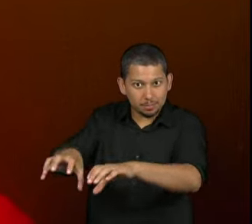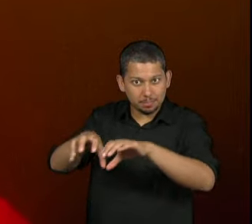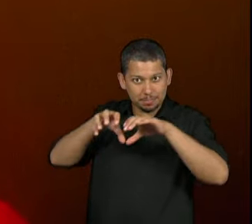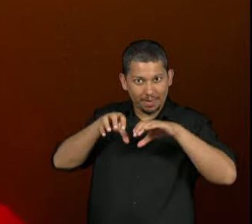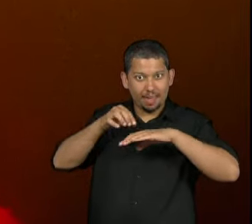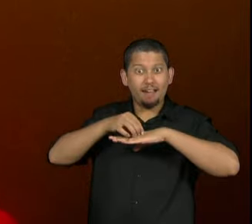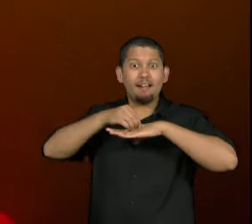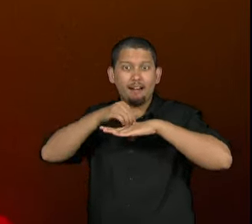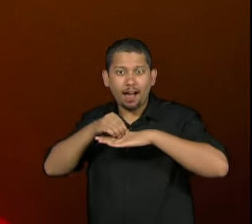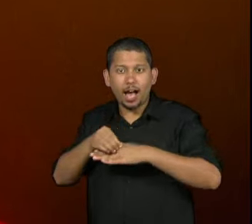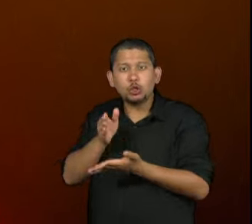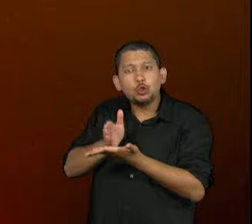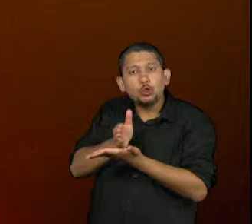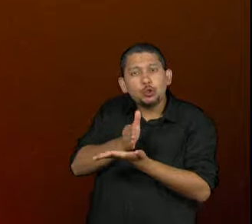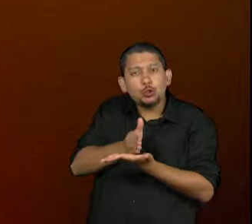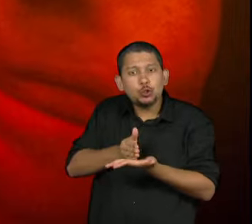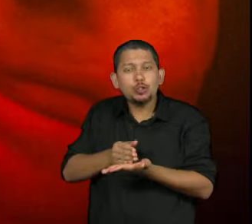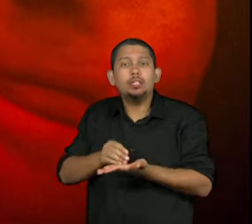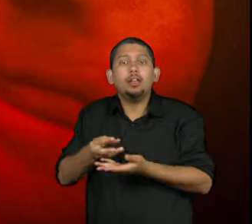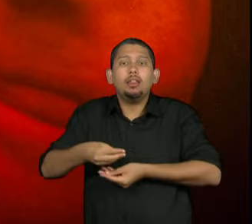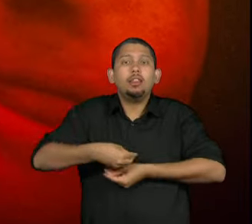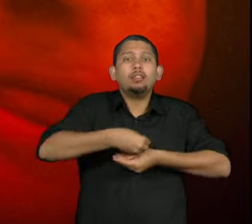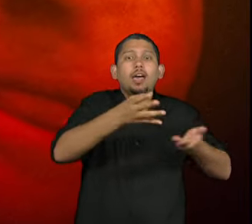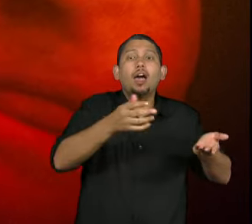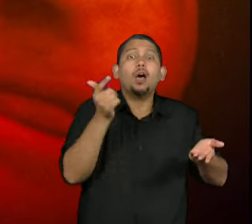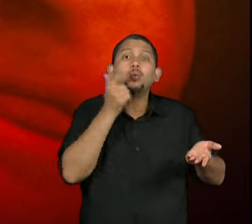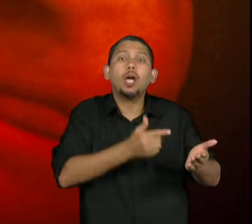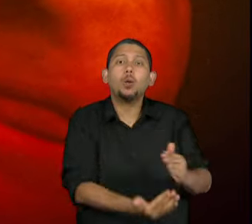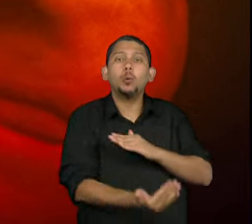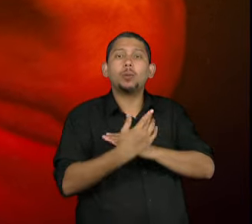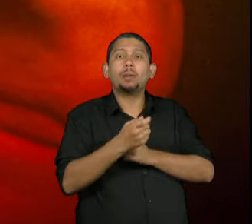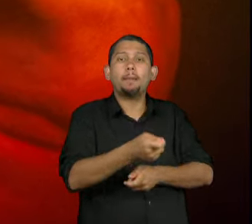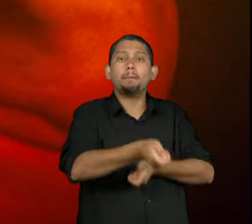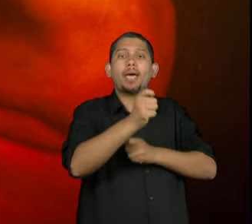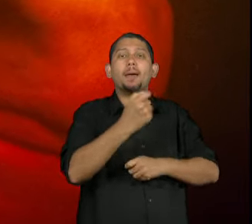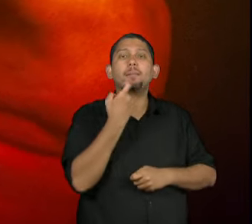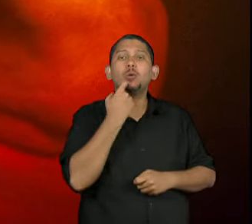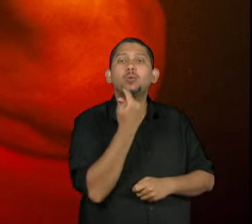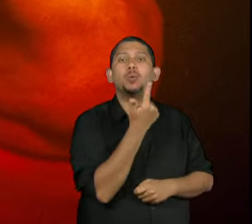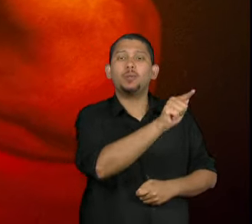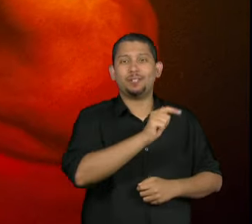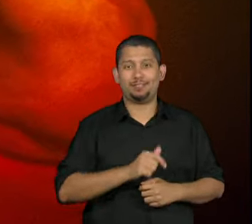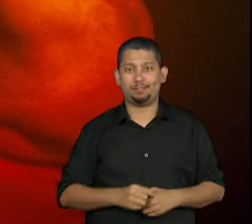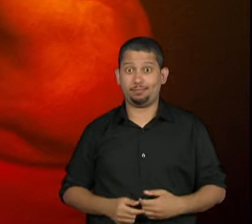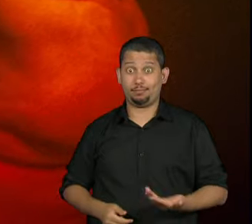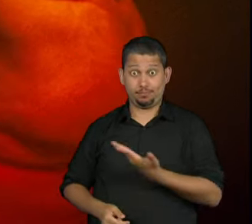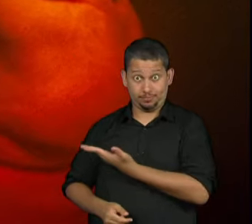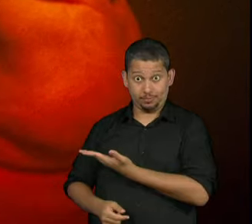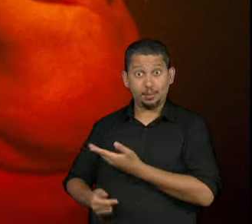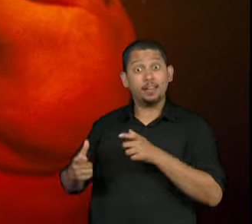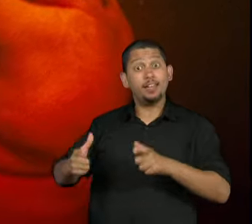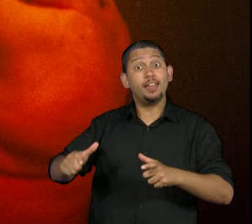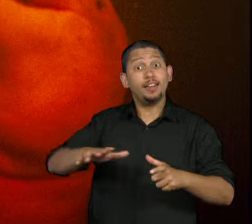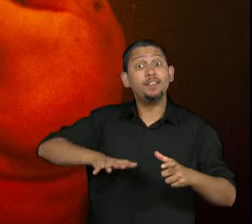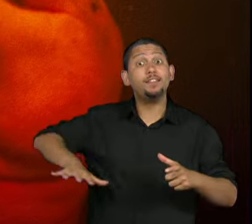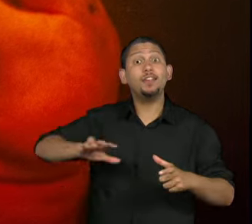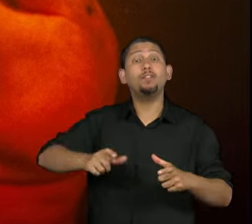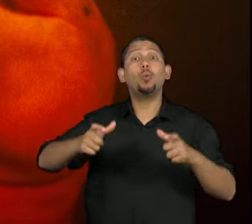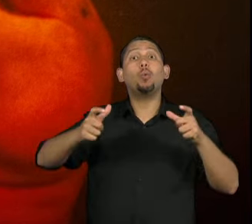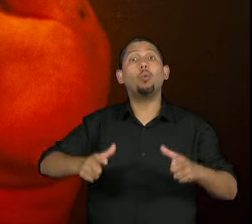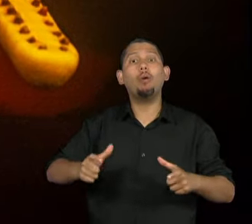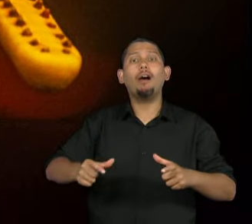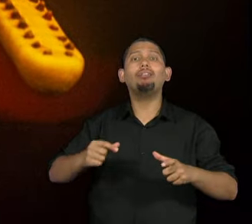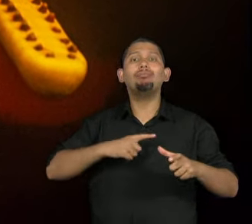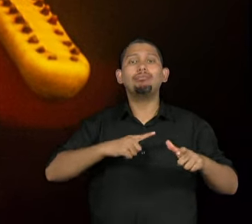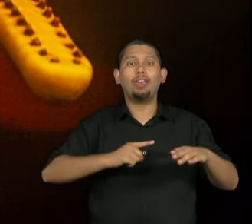gente considera muito importante, é a questão das hidrelétricas, sim, que altera o habitat dessas espécies, altera também o